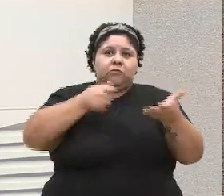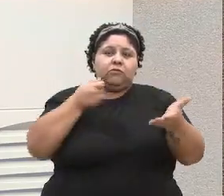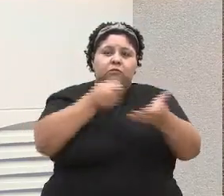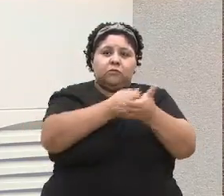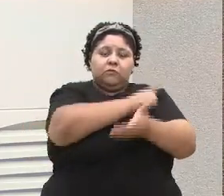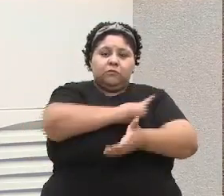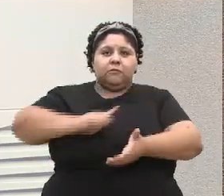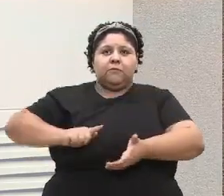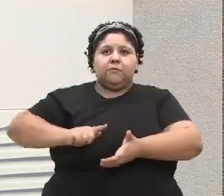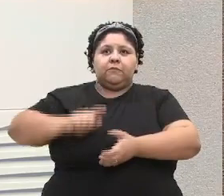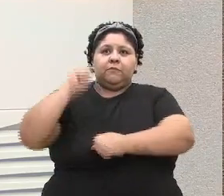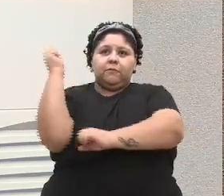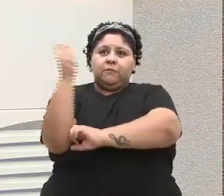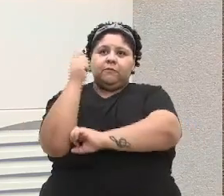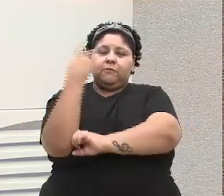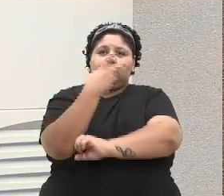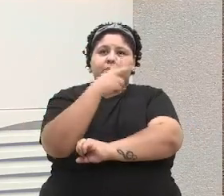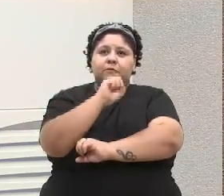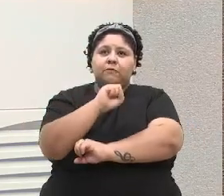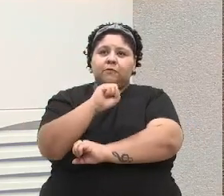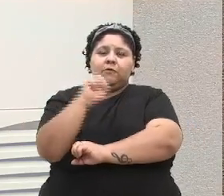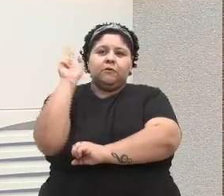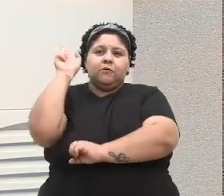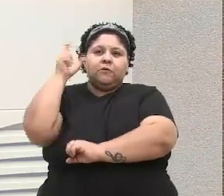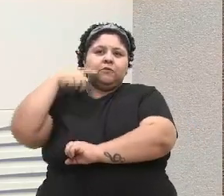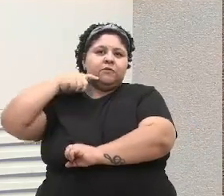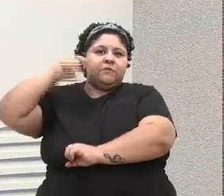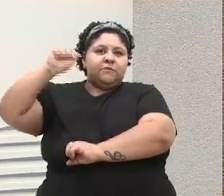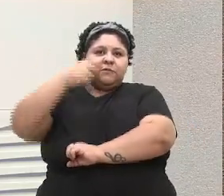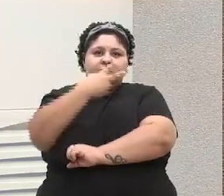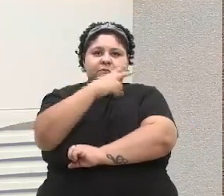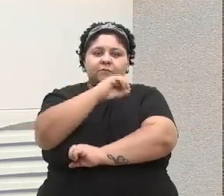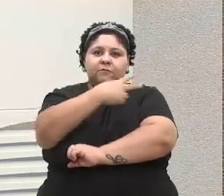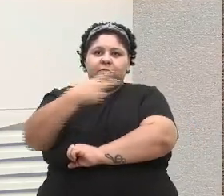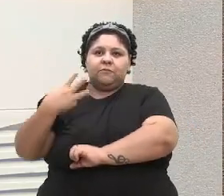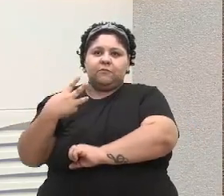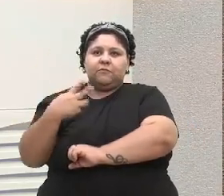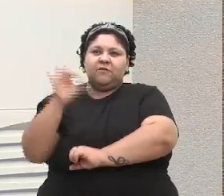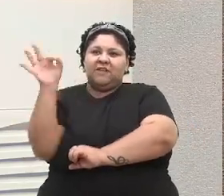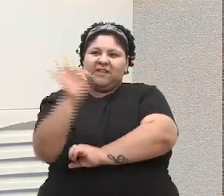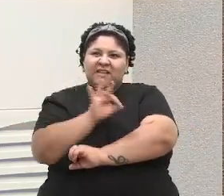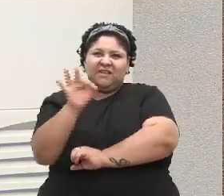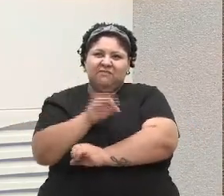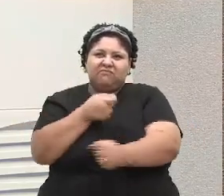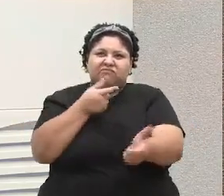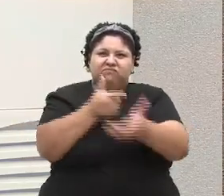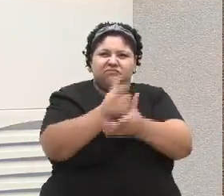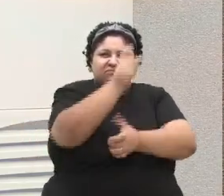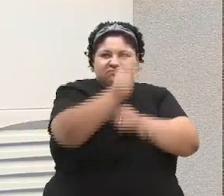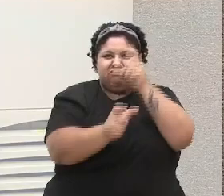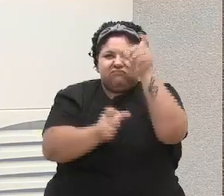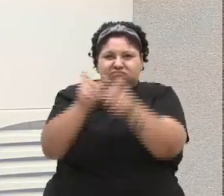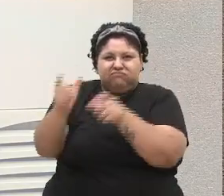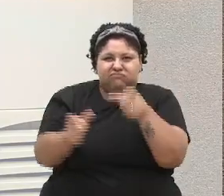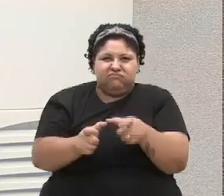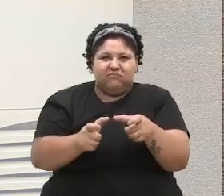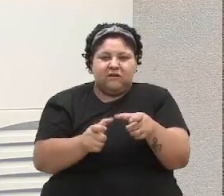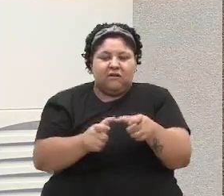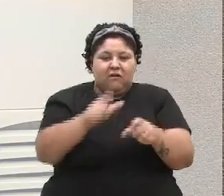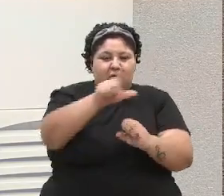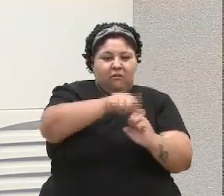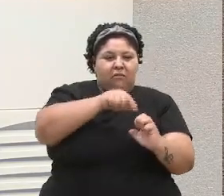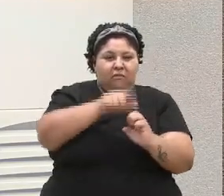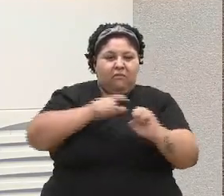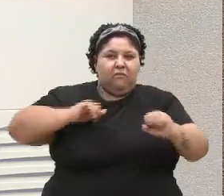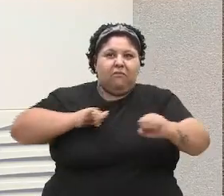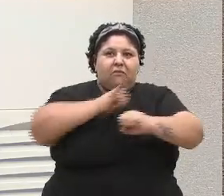Sul em 28 de abril de 2023. Considerando que as taxas pagas pelos passageiros, companhias aéreas e demais usuários que